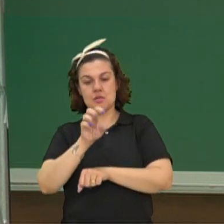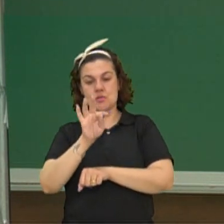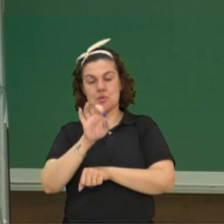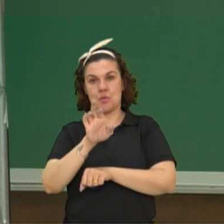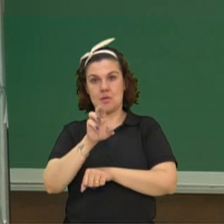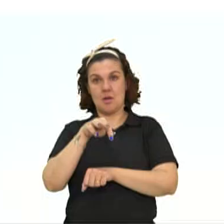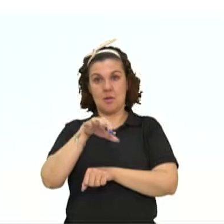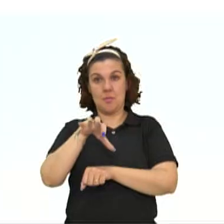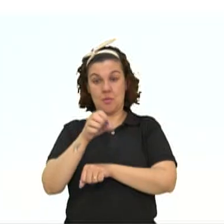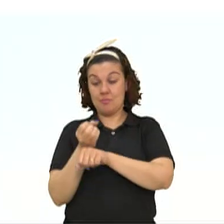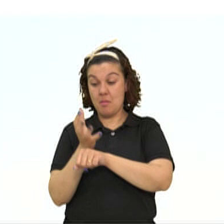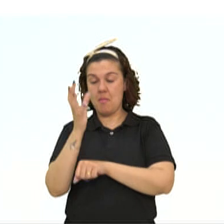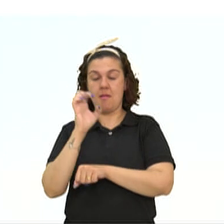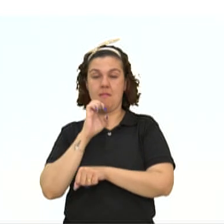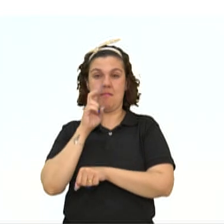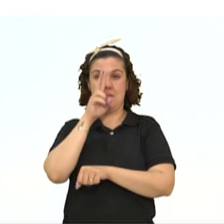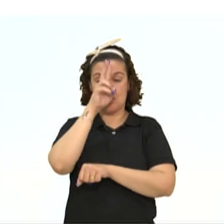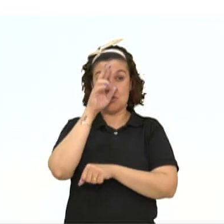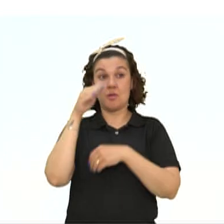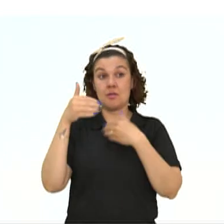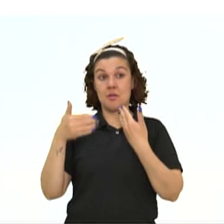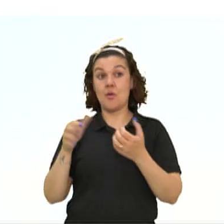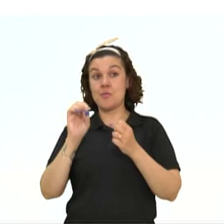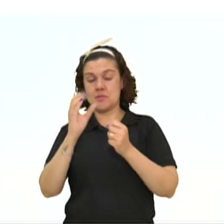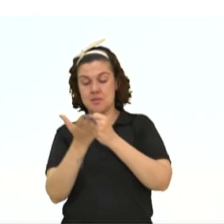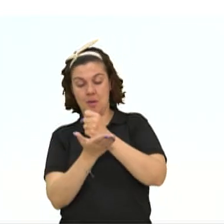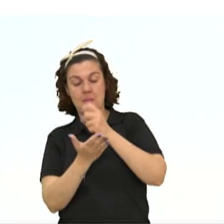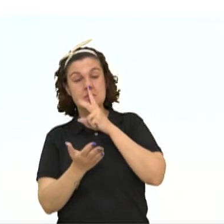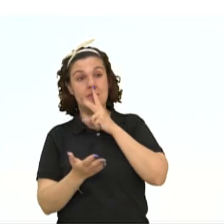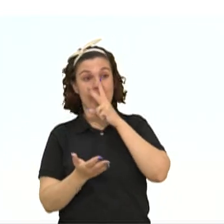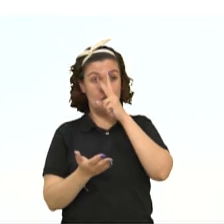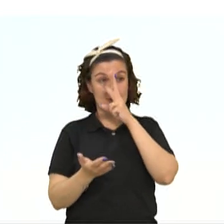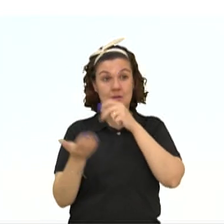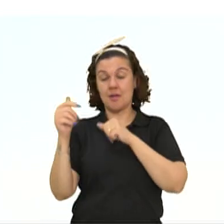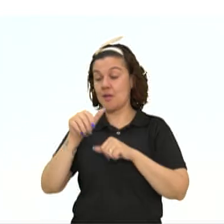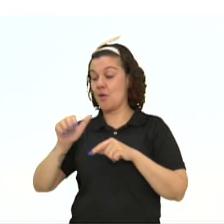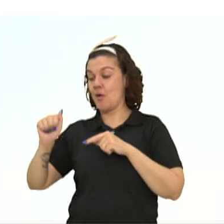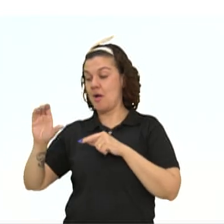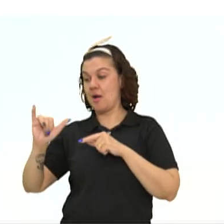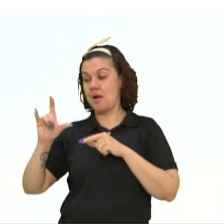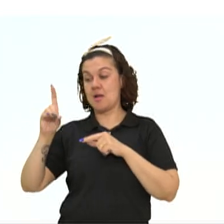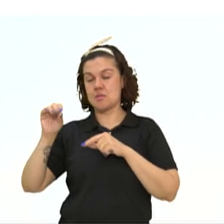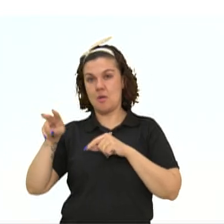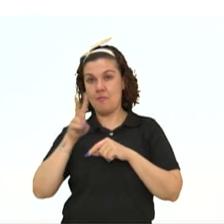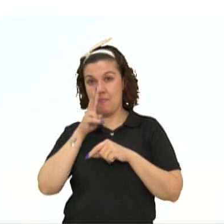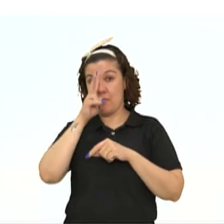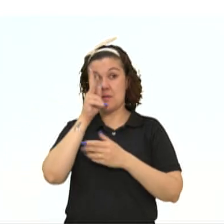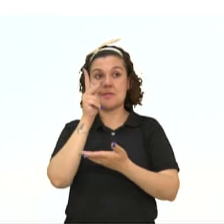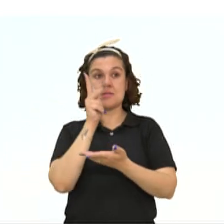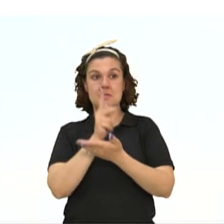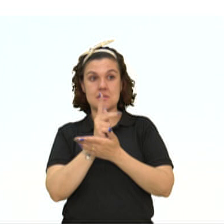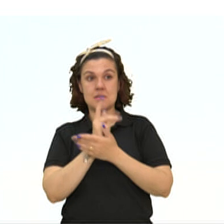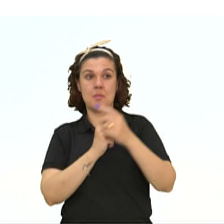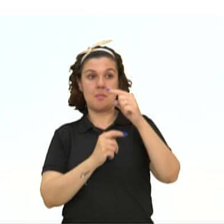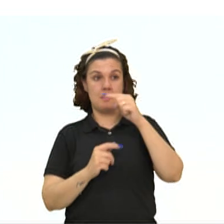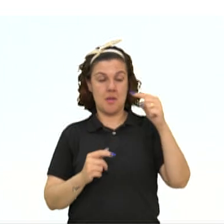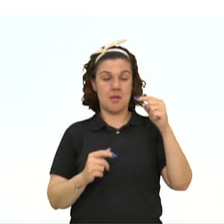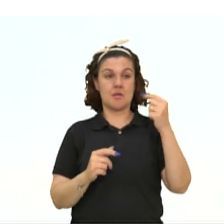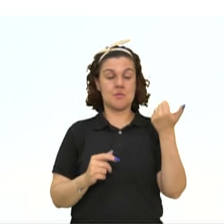libera energia, e se a base é forte e o ácido é forte, o valor sempre vai ser